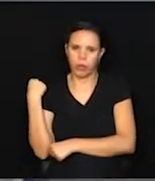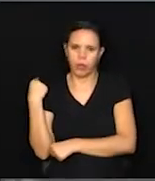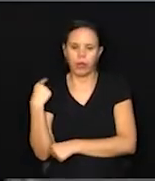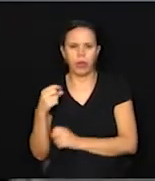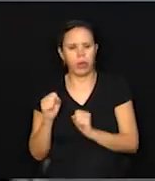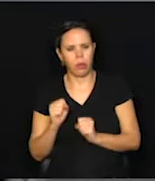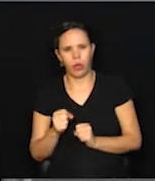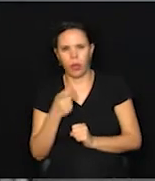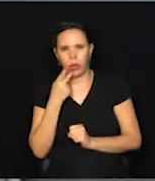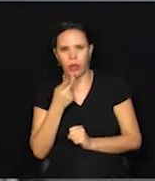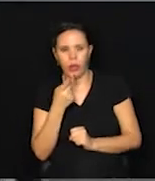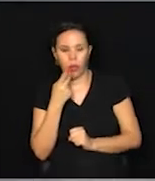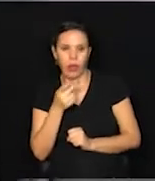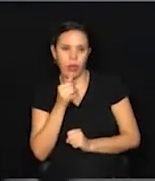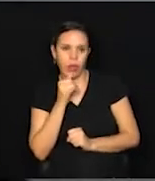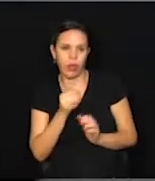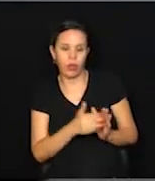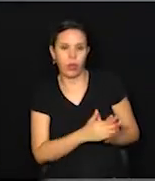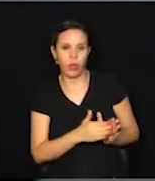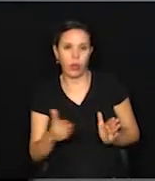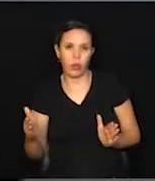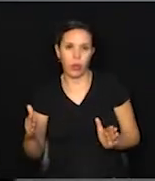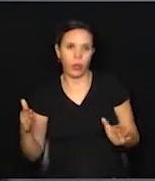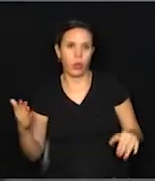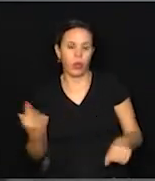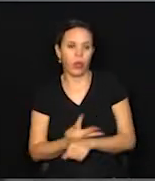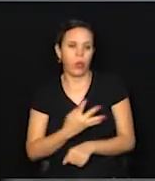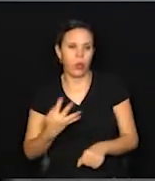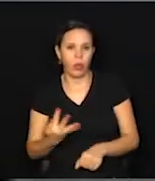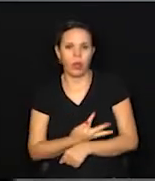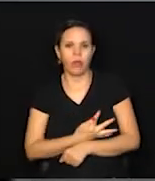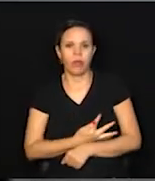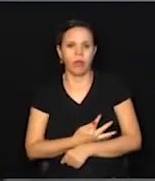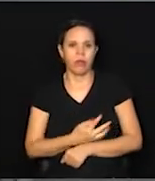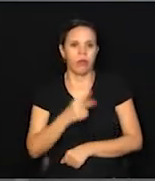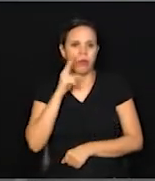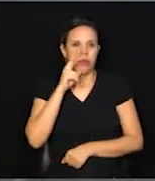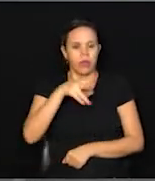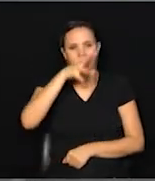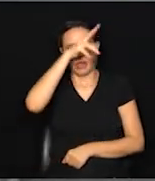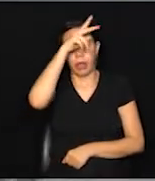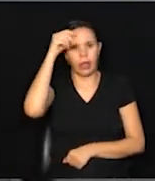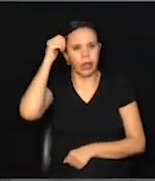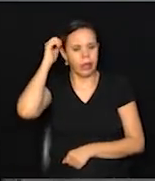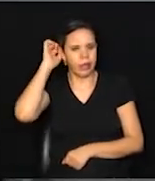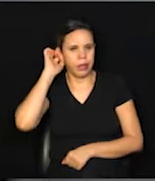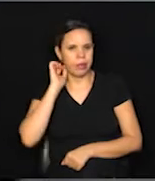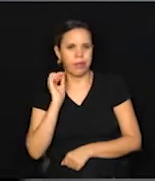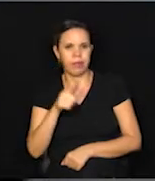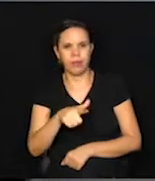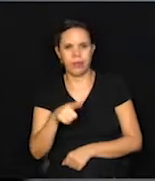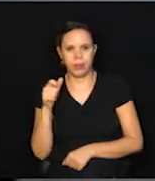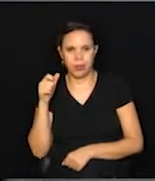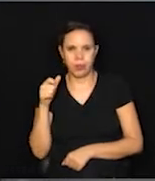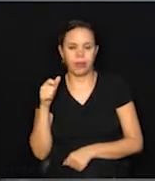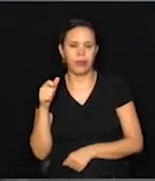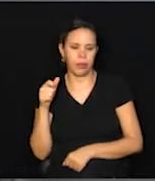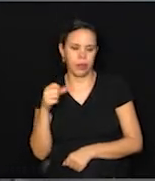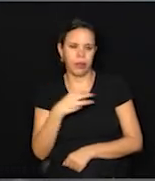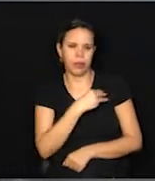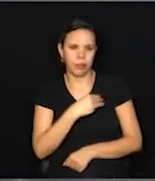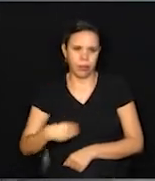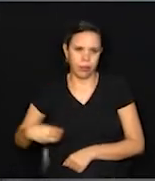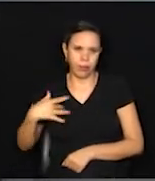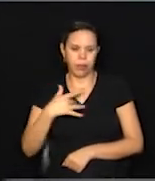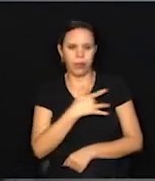citar aqui, durante a crise, né, que a gente viu em Manaus, o ex-ministro da Saúde, o general